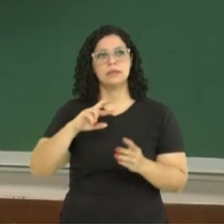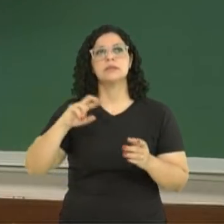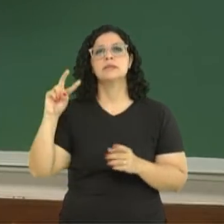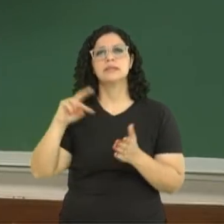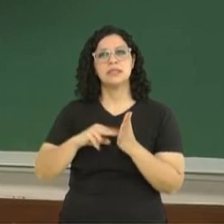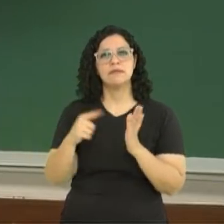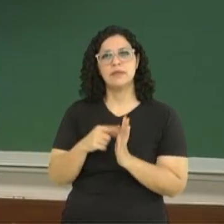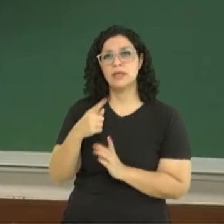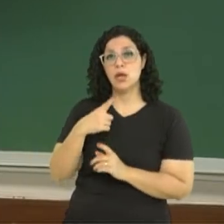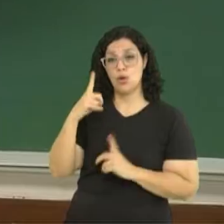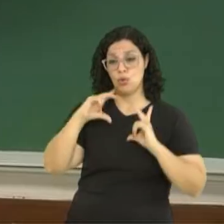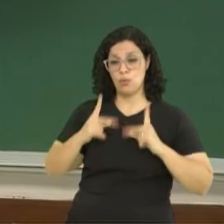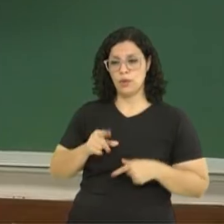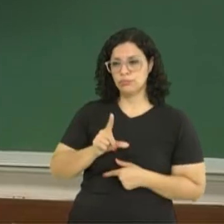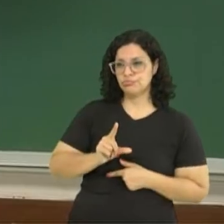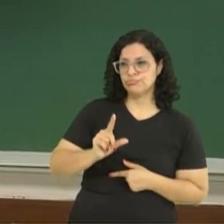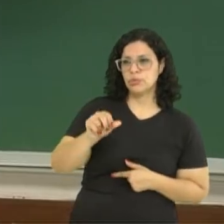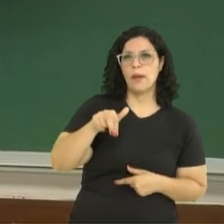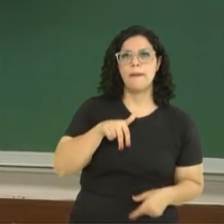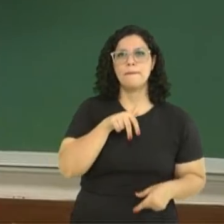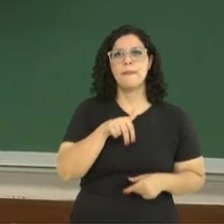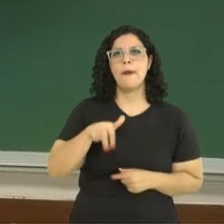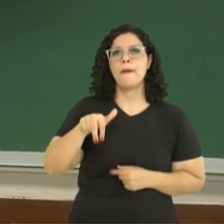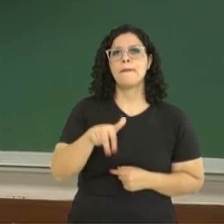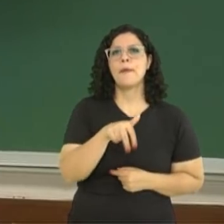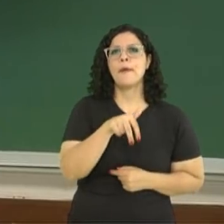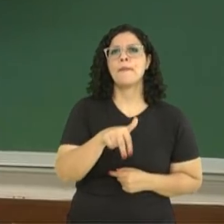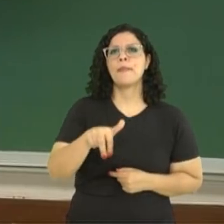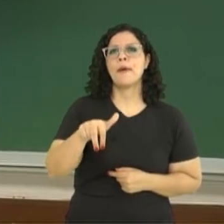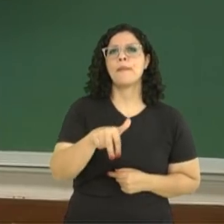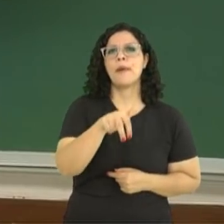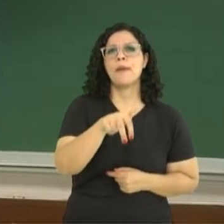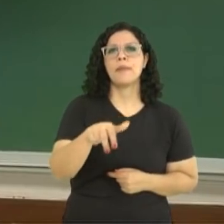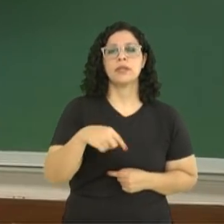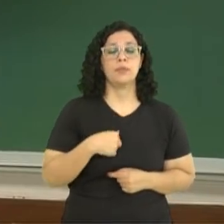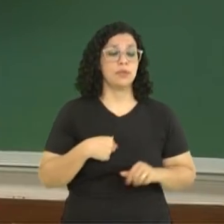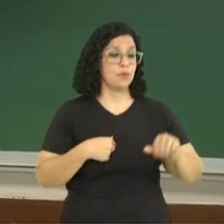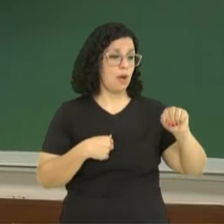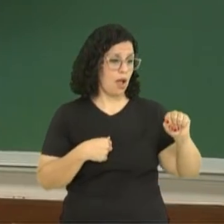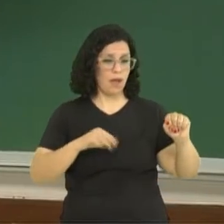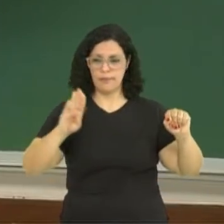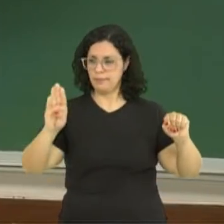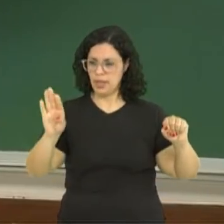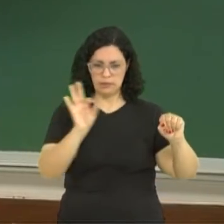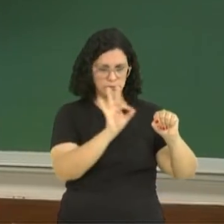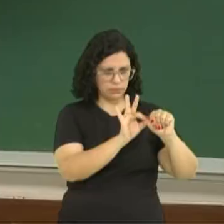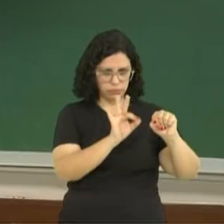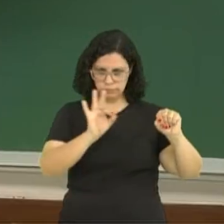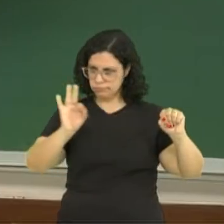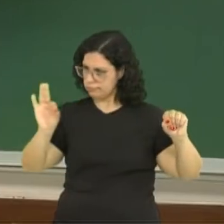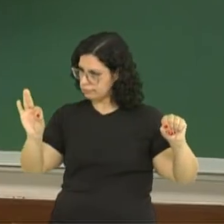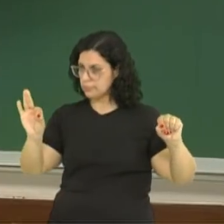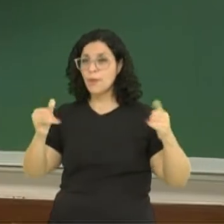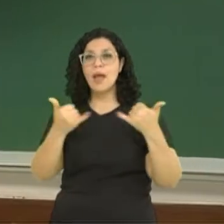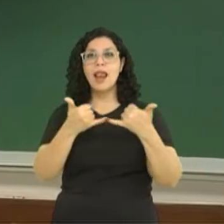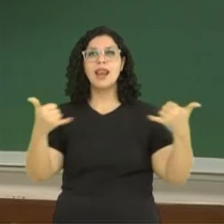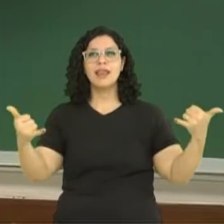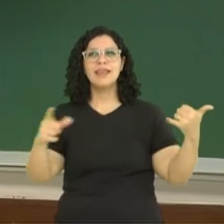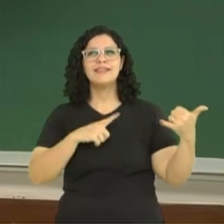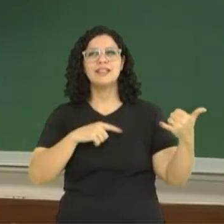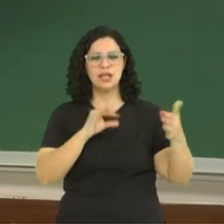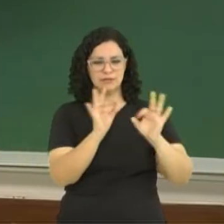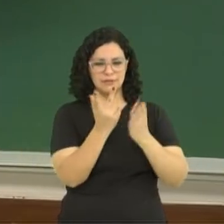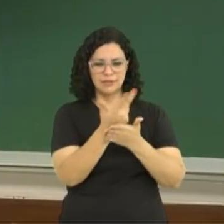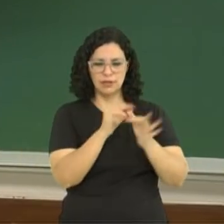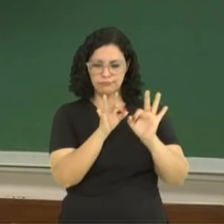pela pessoa do homem. Caminhou. O que é o caminhou? Eu tenho um homem que caminhou no ponto A até o ponto B. Se eu fizer uma linha daqui até